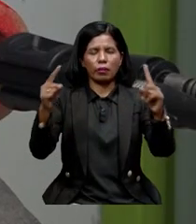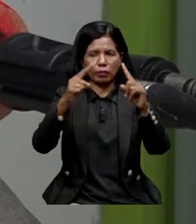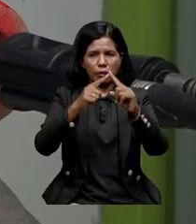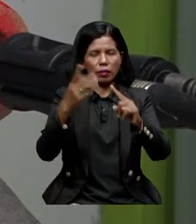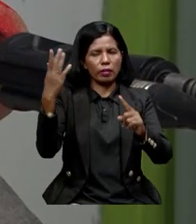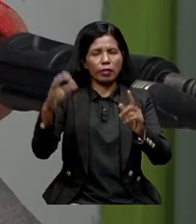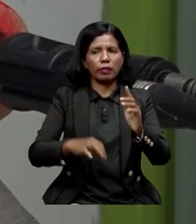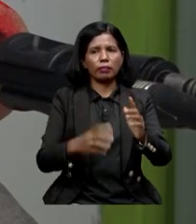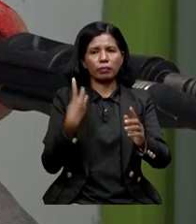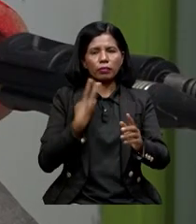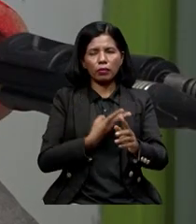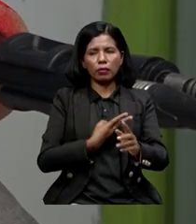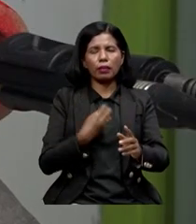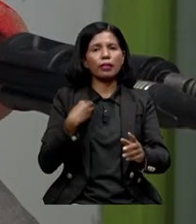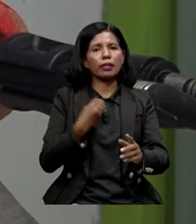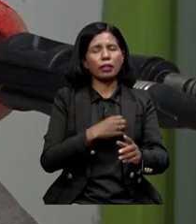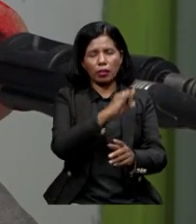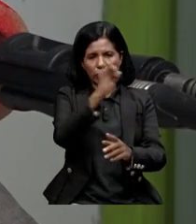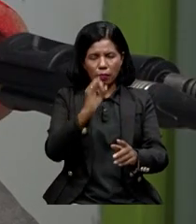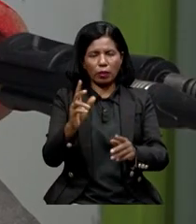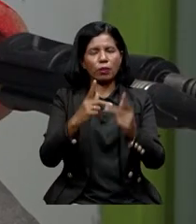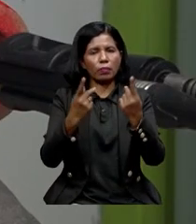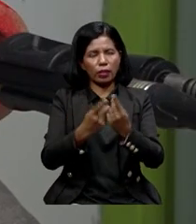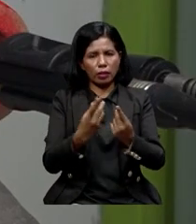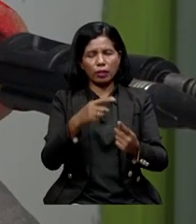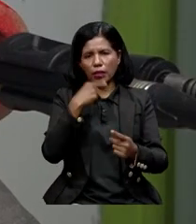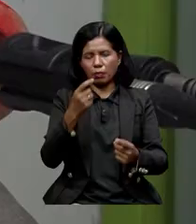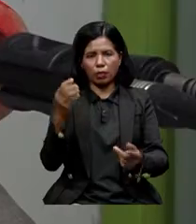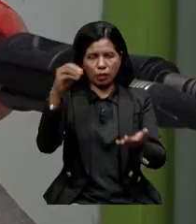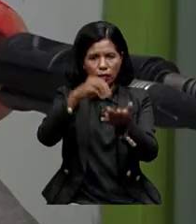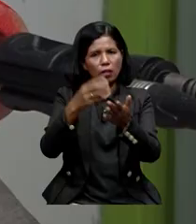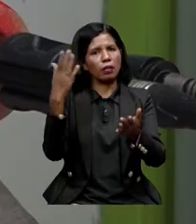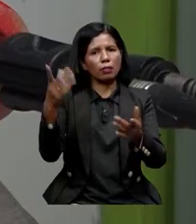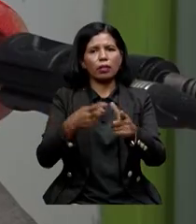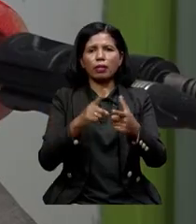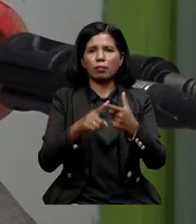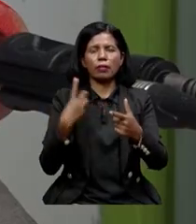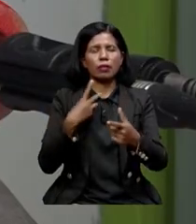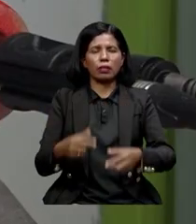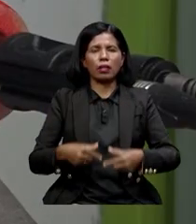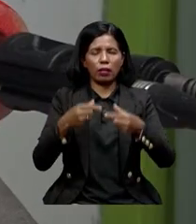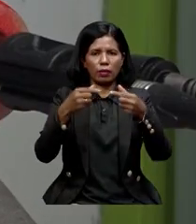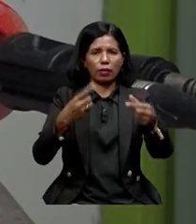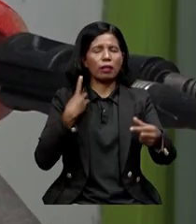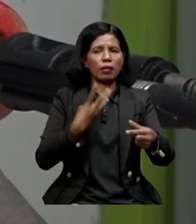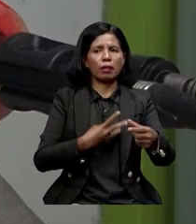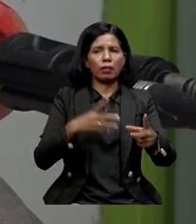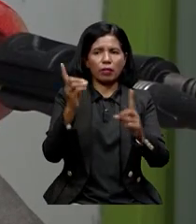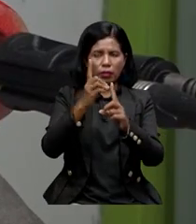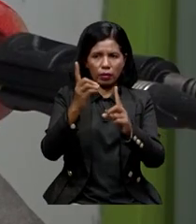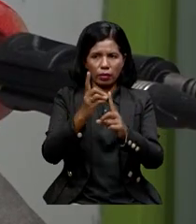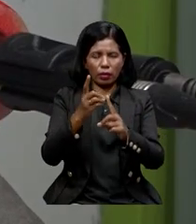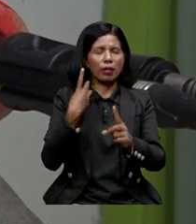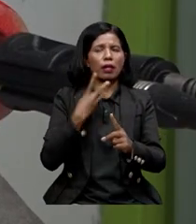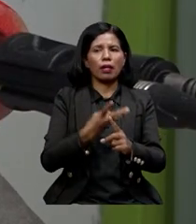faz que está a identificação da companhia, depois se é uma carta que está a adjudicar para nós. Depende de você estar aí, se tem a minha database. E a